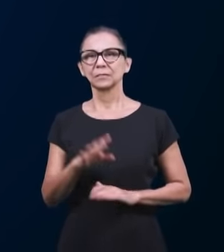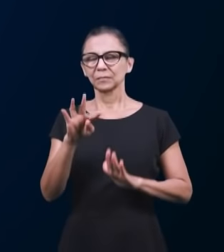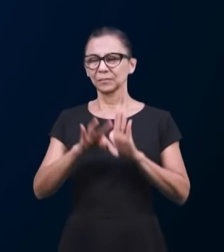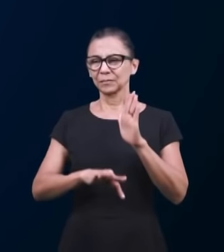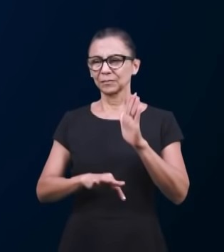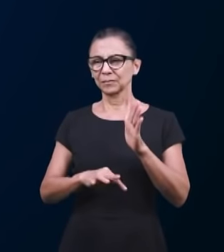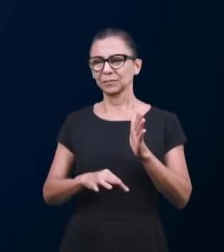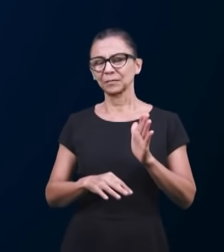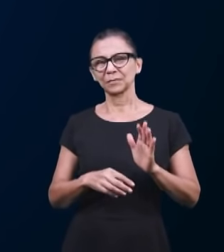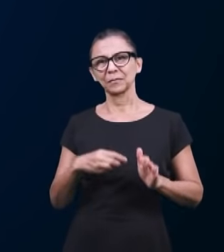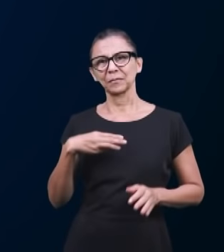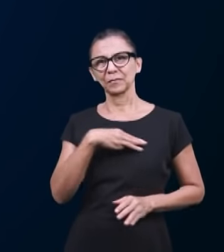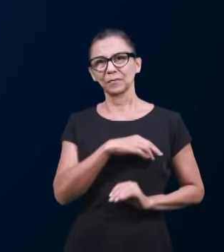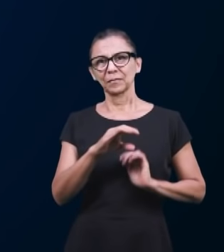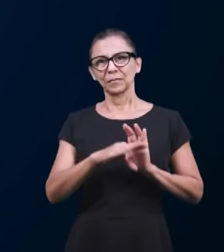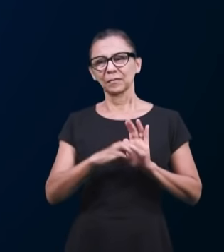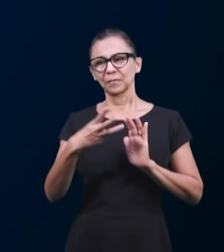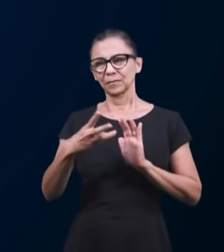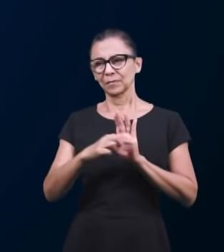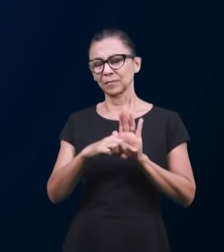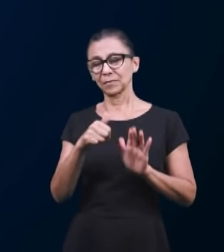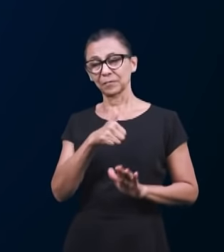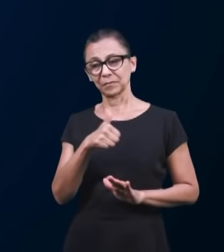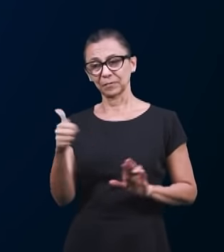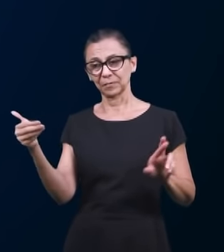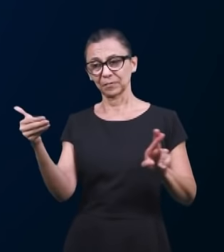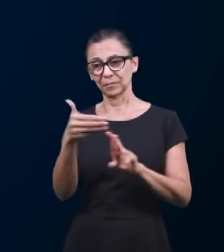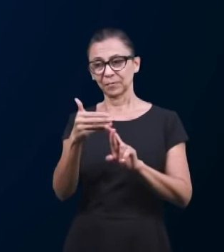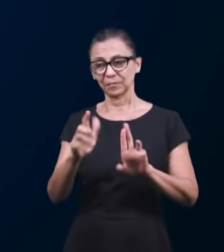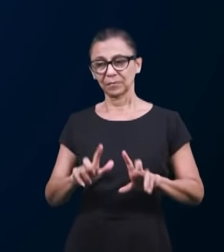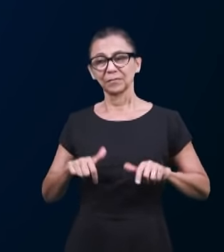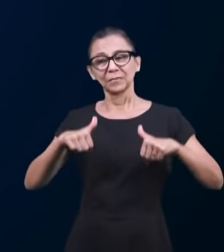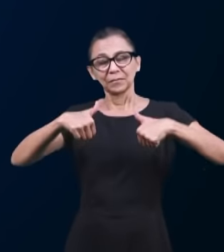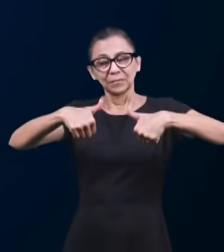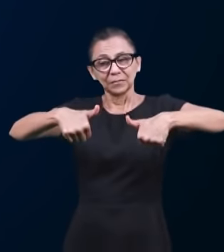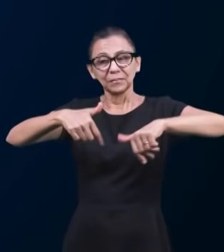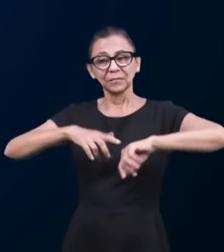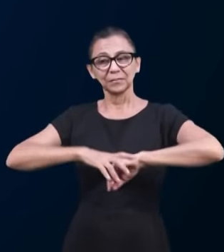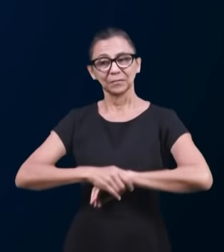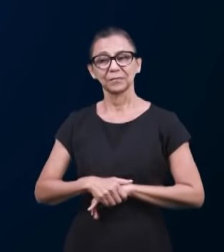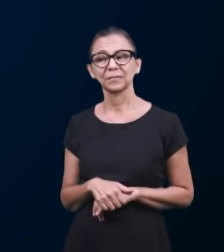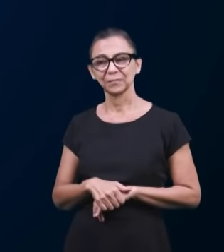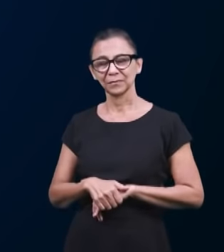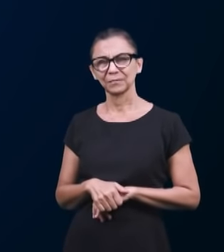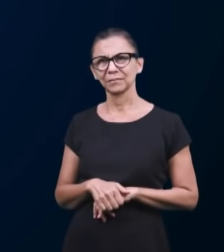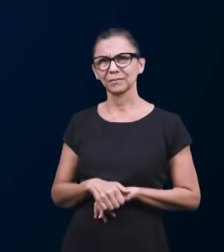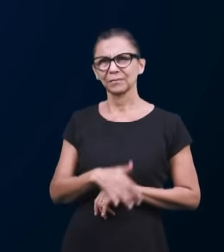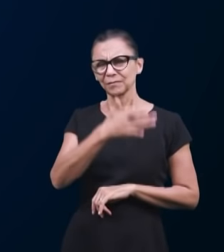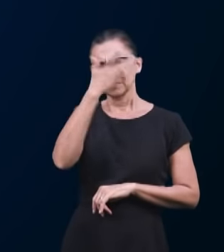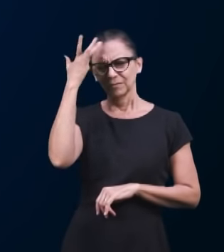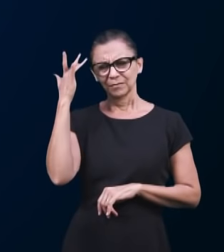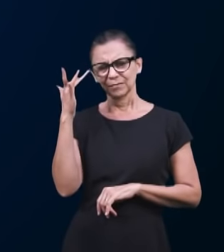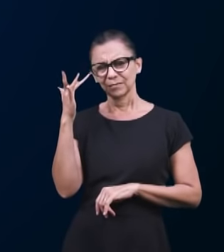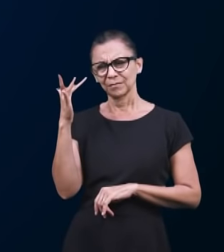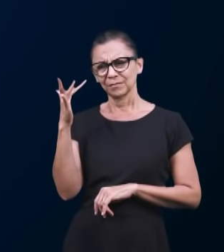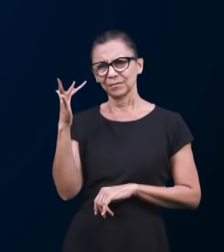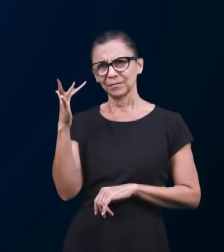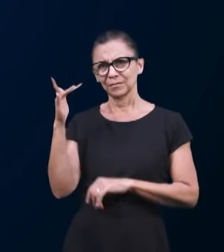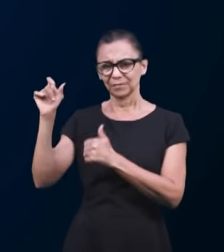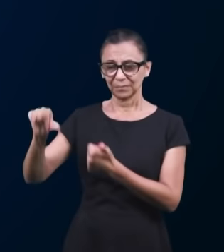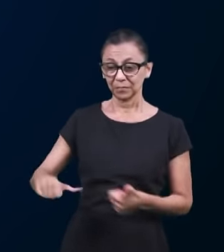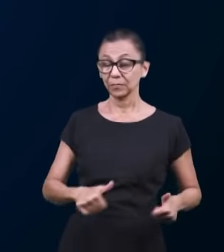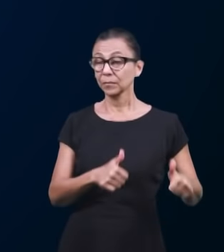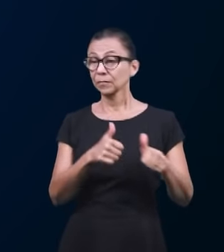Lendo o texto de Mateus 3,11, referindo-se ao ato, quem batiza com